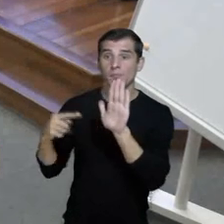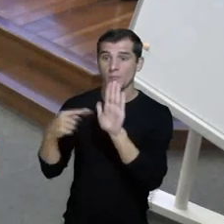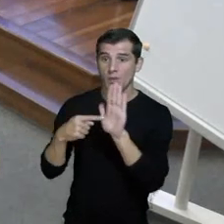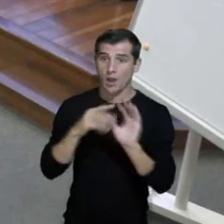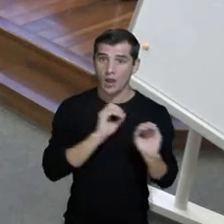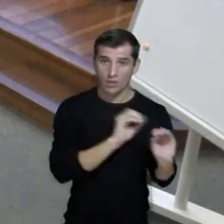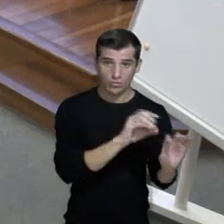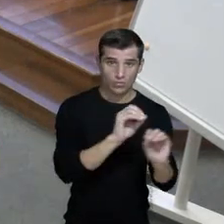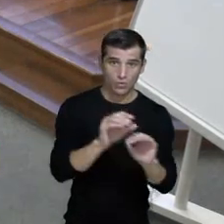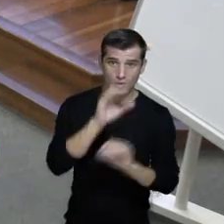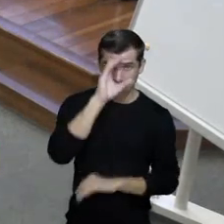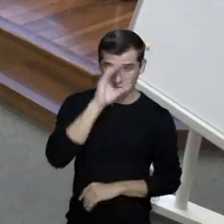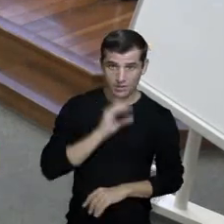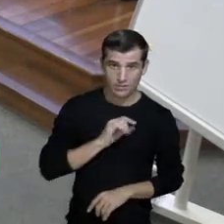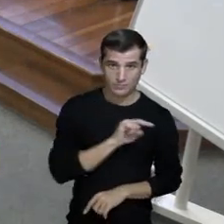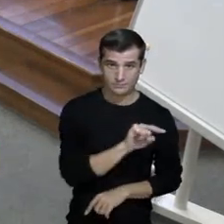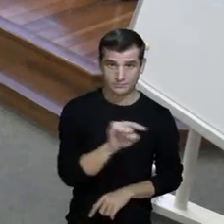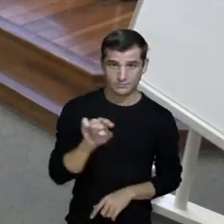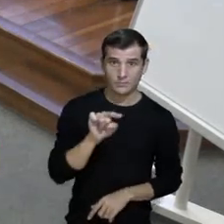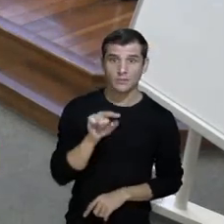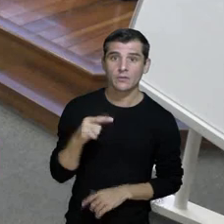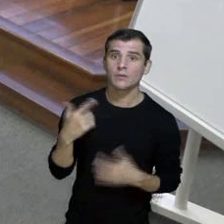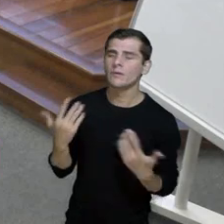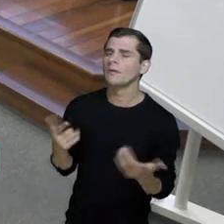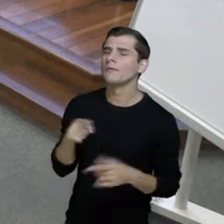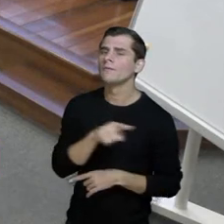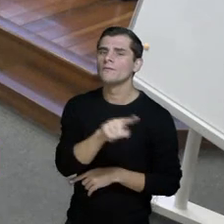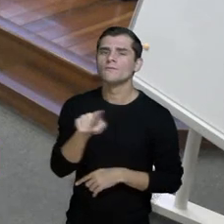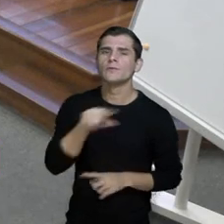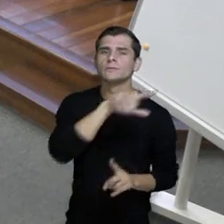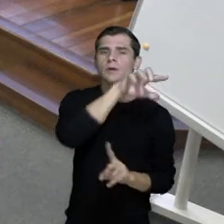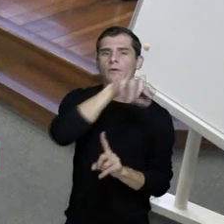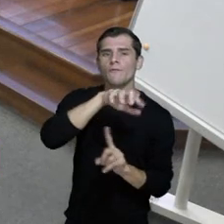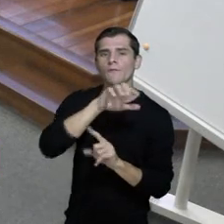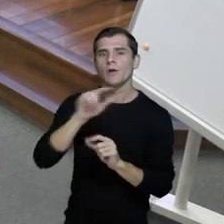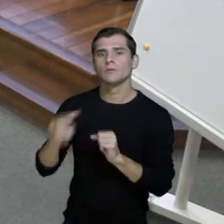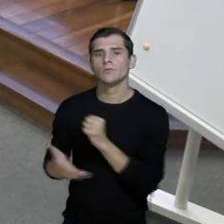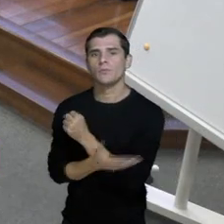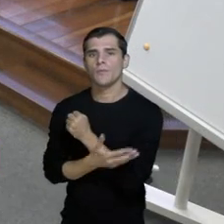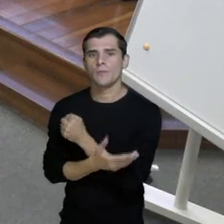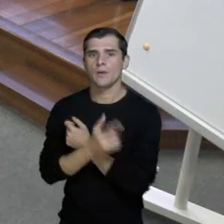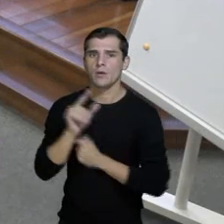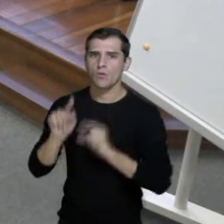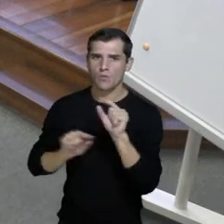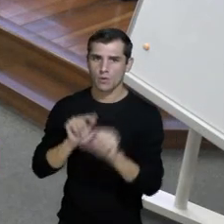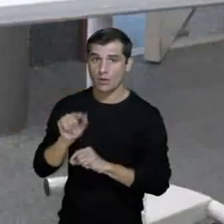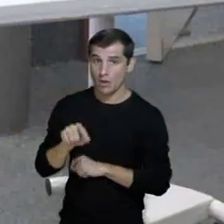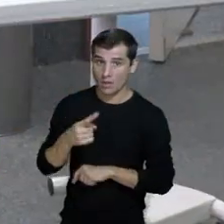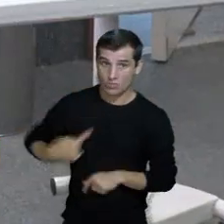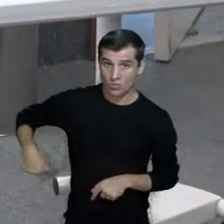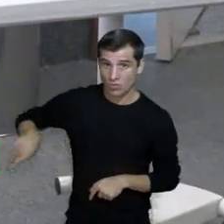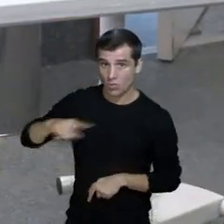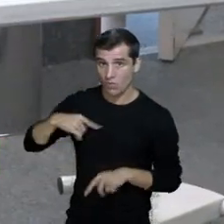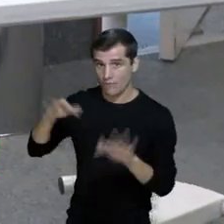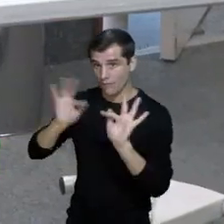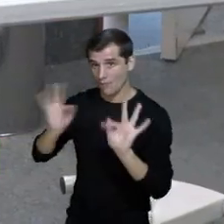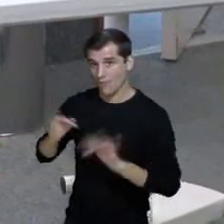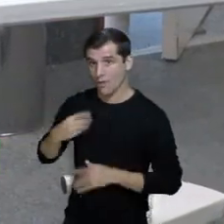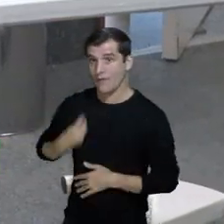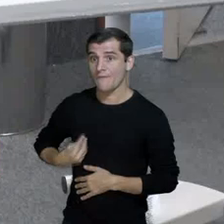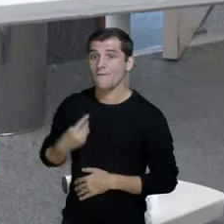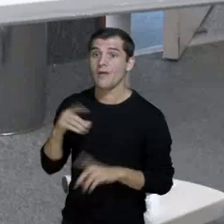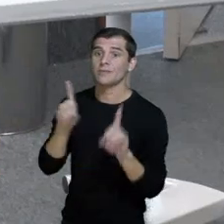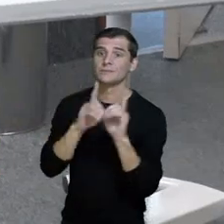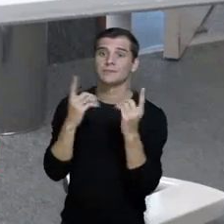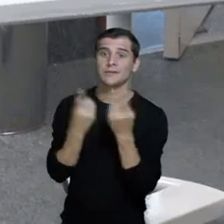cidadãos o que você tem a ver com a corrupção e o que nos deixa muito feliz a partir dessa dinâmica que